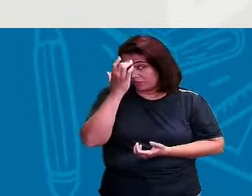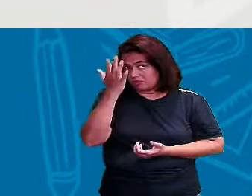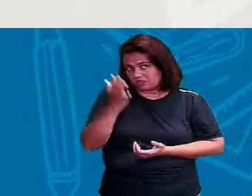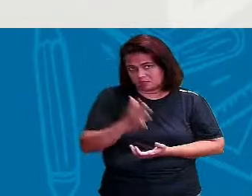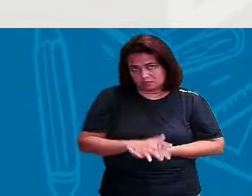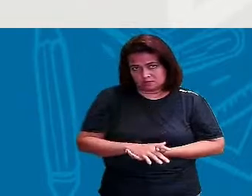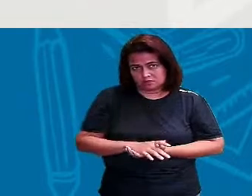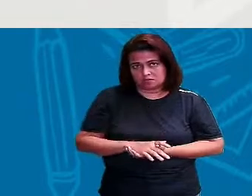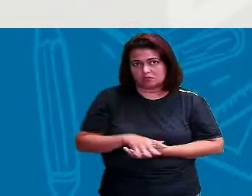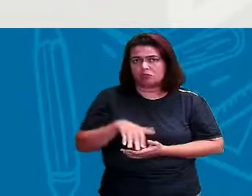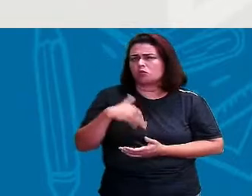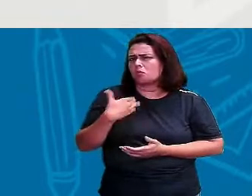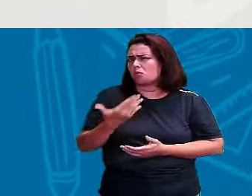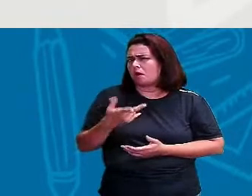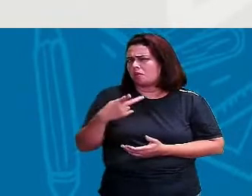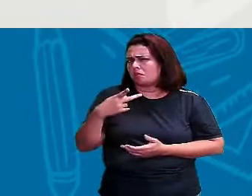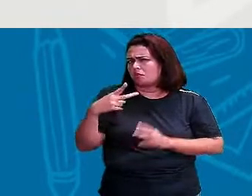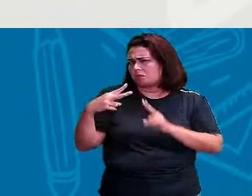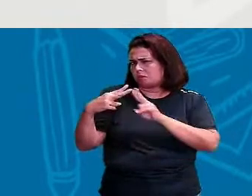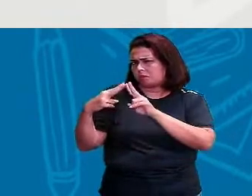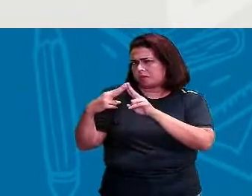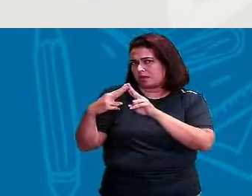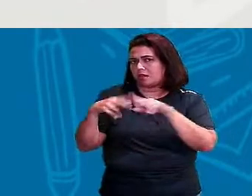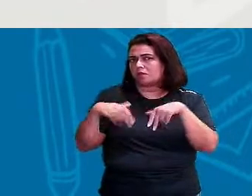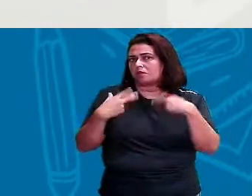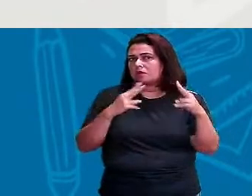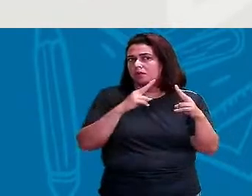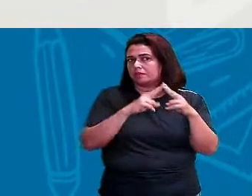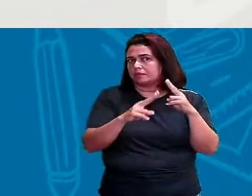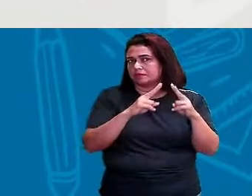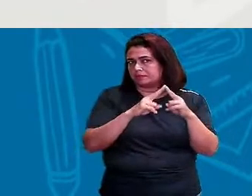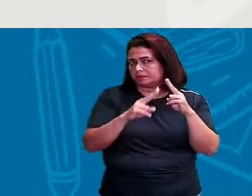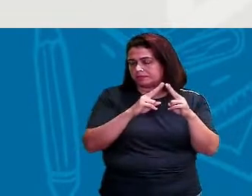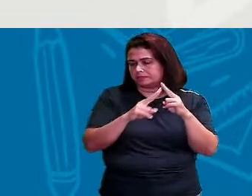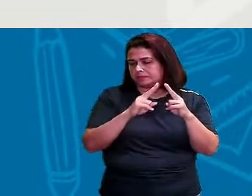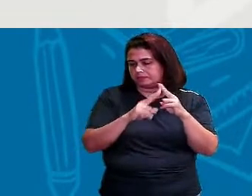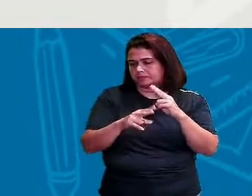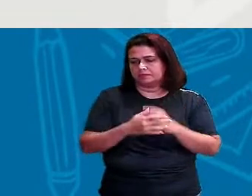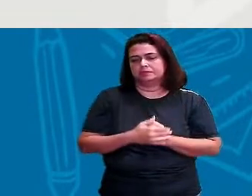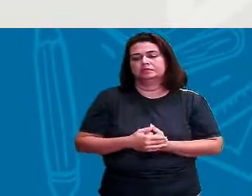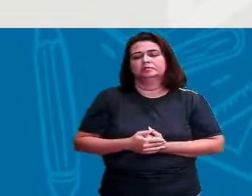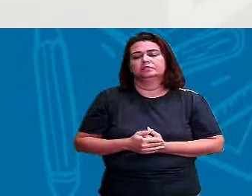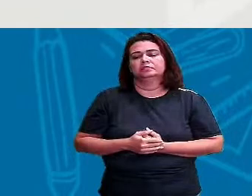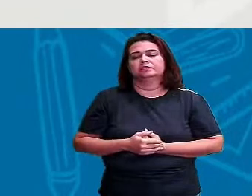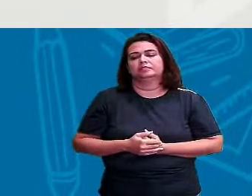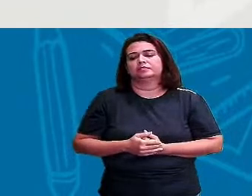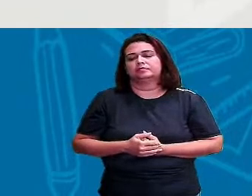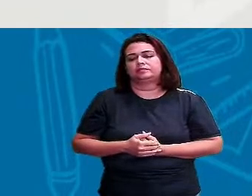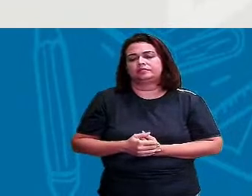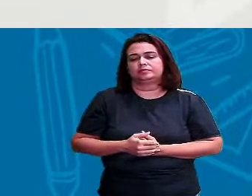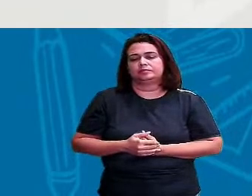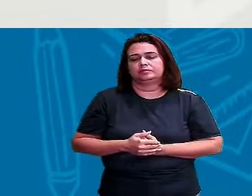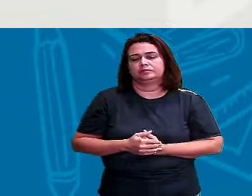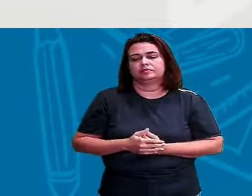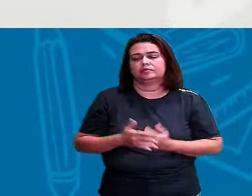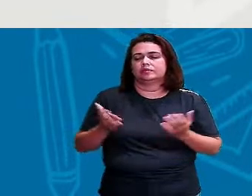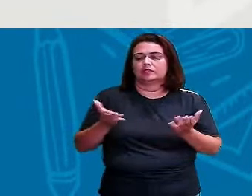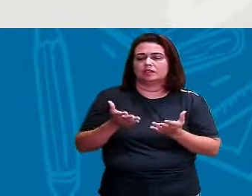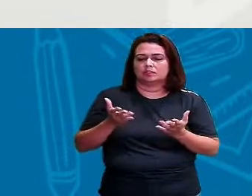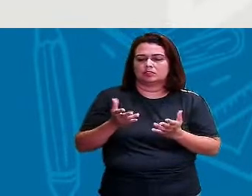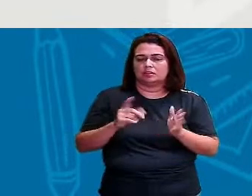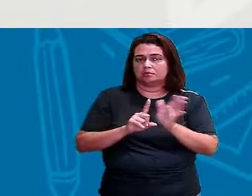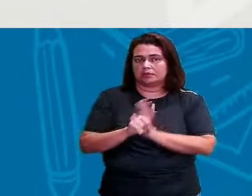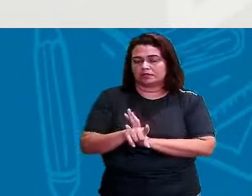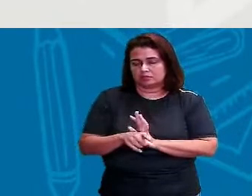os números pares e quais são os números ímpares. Por isso que a gente vai repetir bastante durante as aulas. Agora preste atenção aí na letra